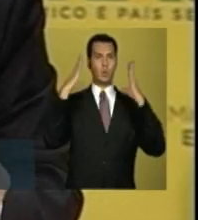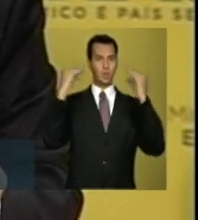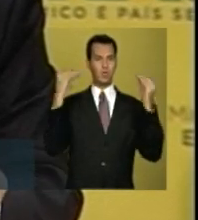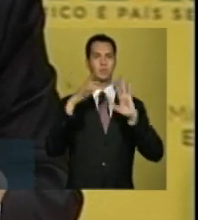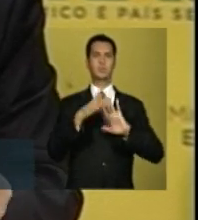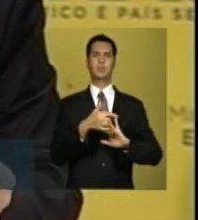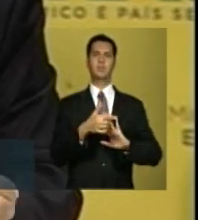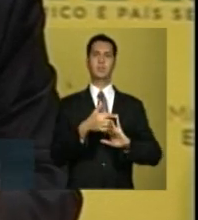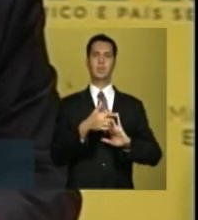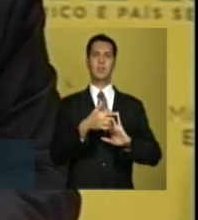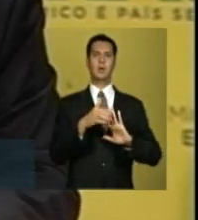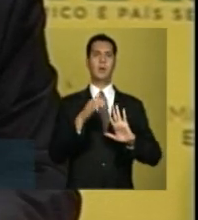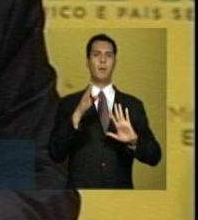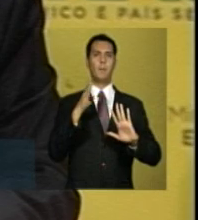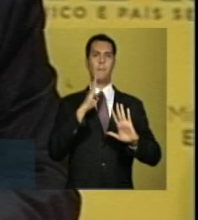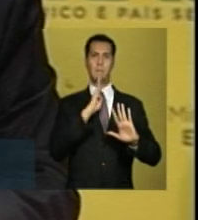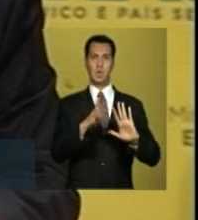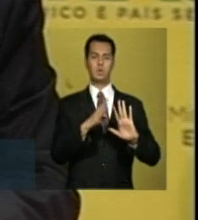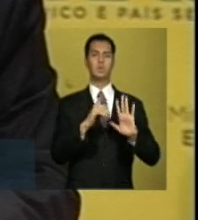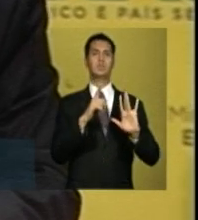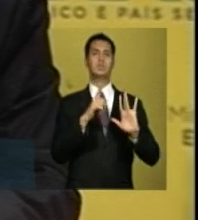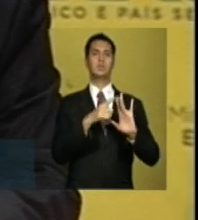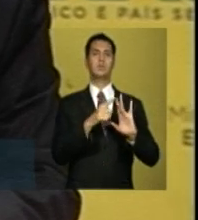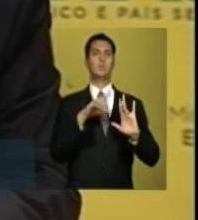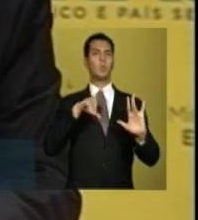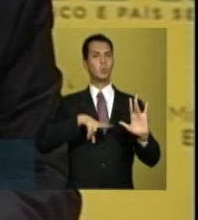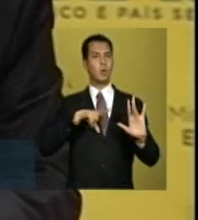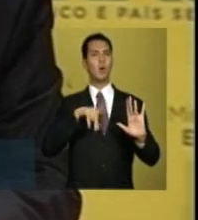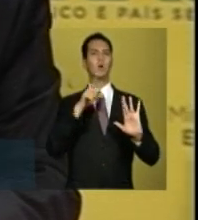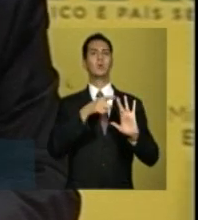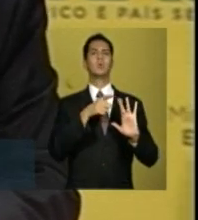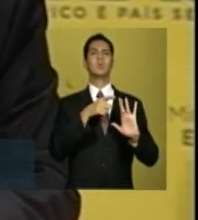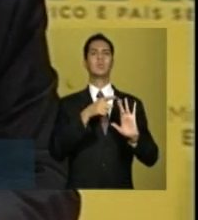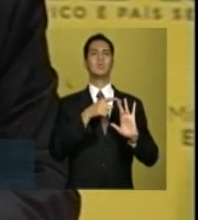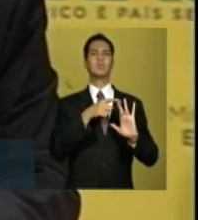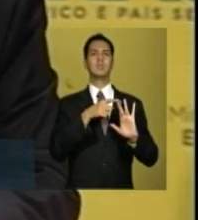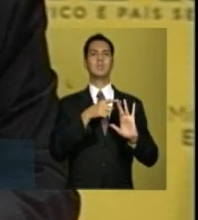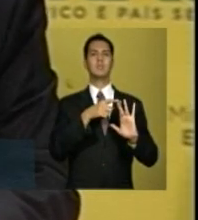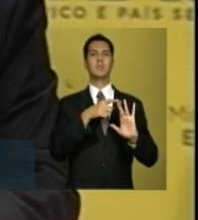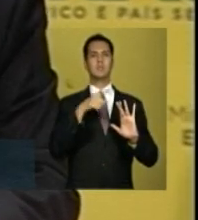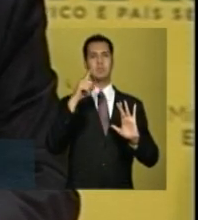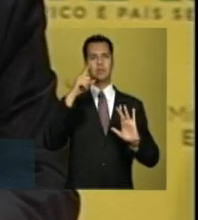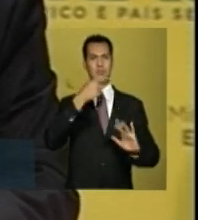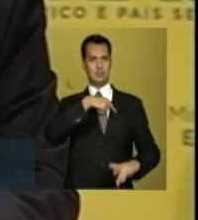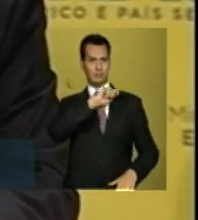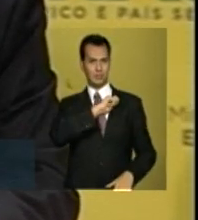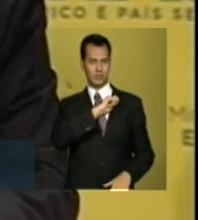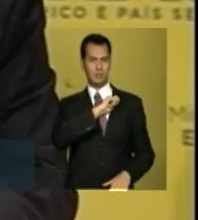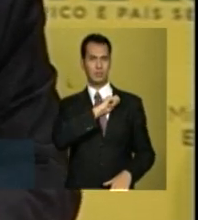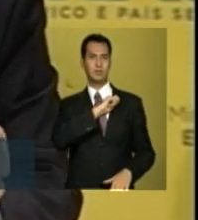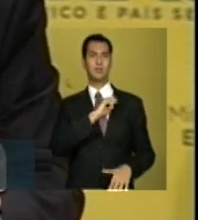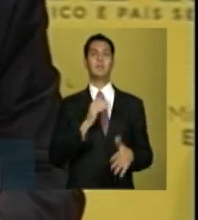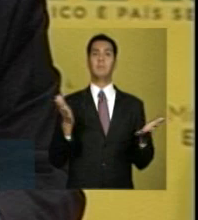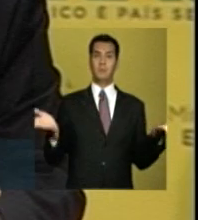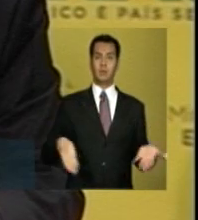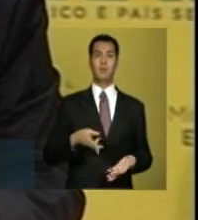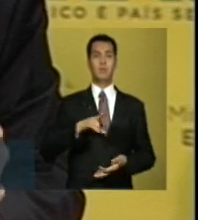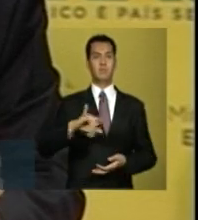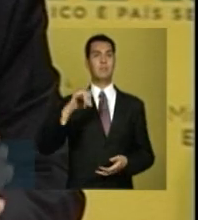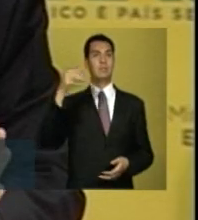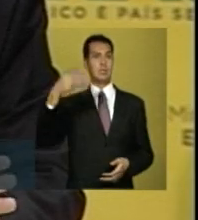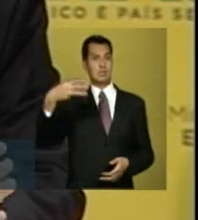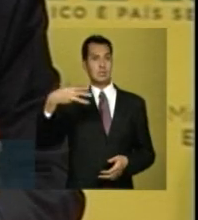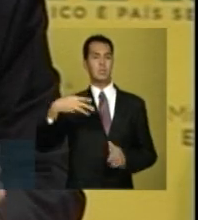Bélgica Portugal e Espanha e faremos agora o nosso terceiro edital eh o critério é